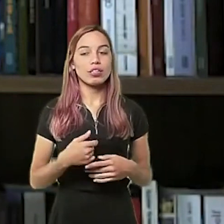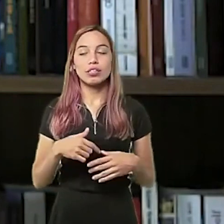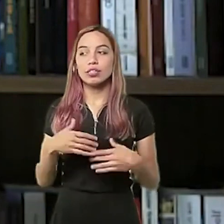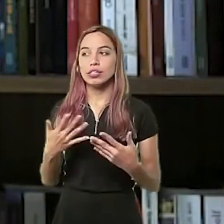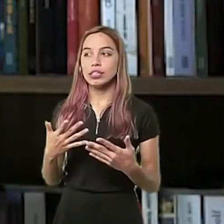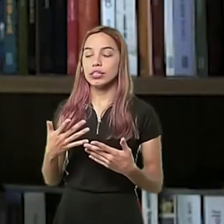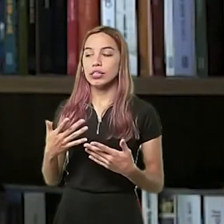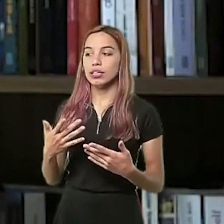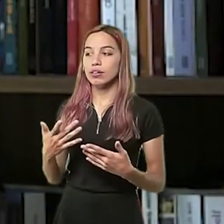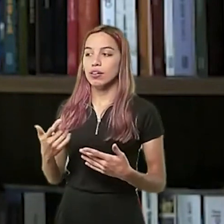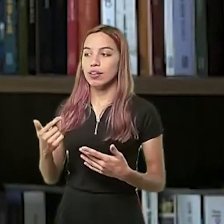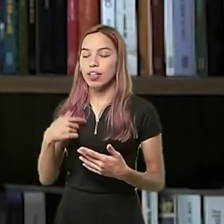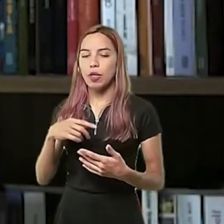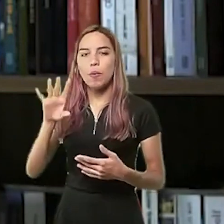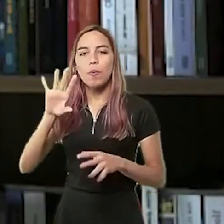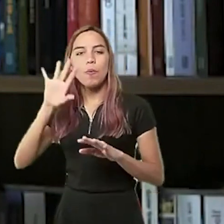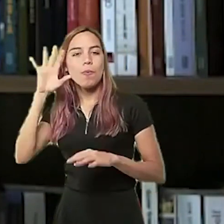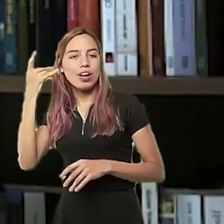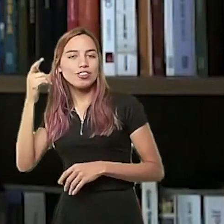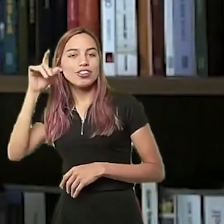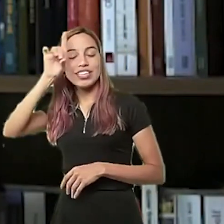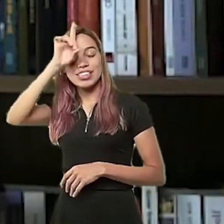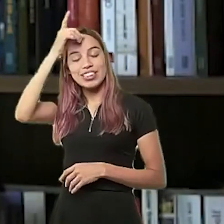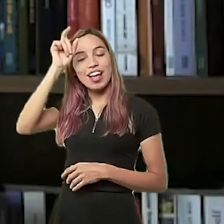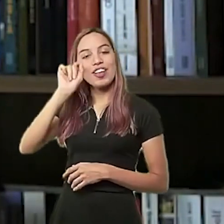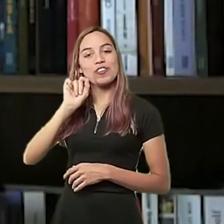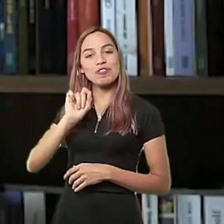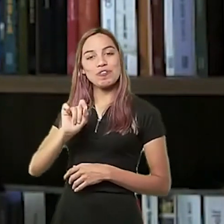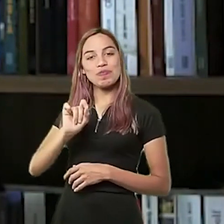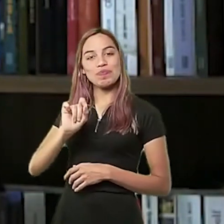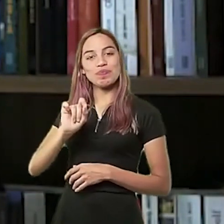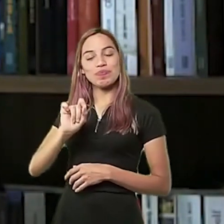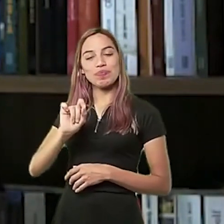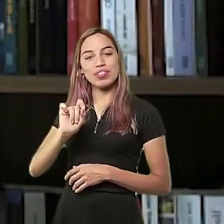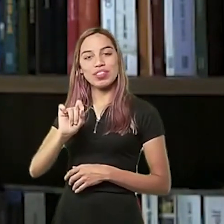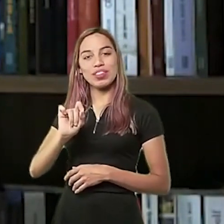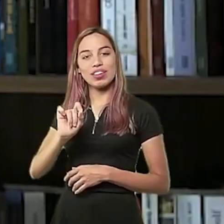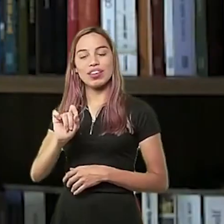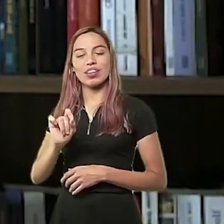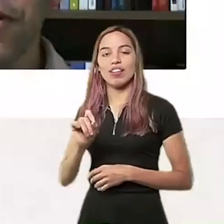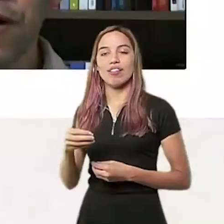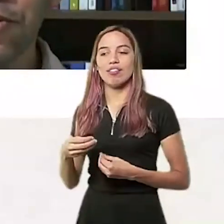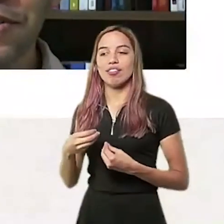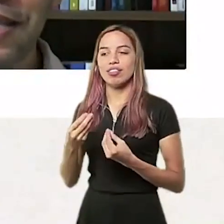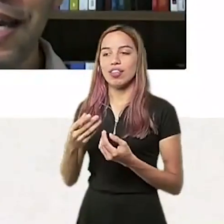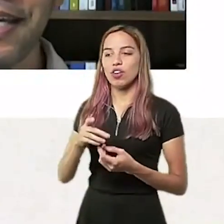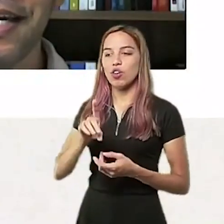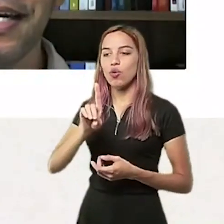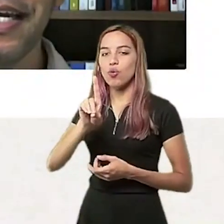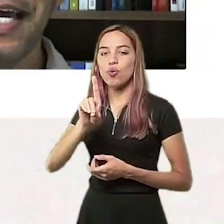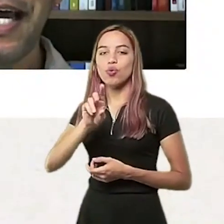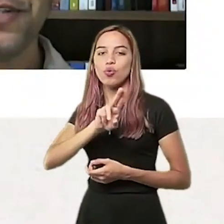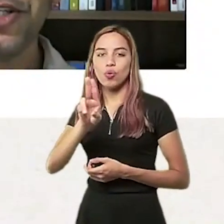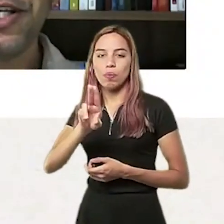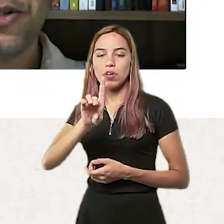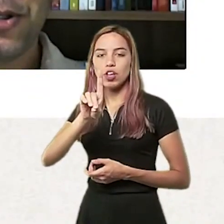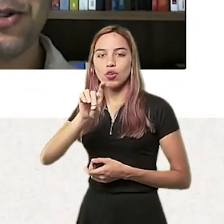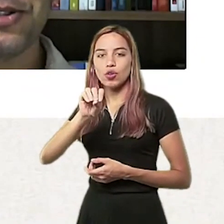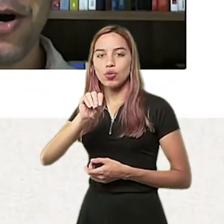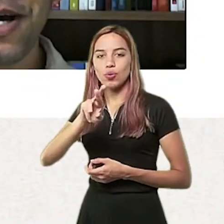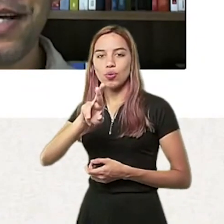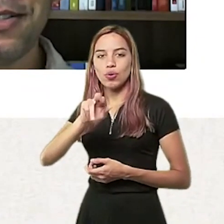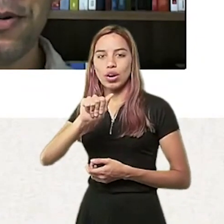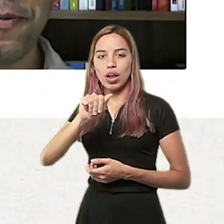a ideia, eu acho inclusive que o título, né, acho que remete a essa ideia, o Dorama ou a Odisseia, é de